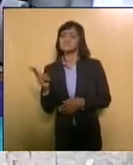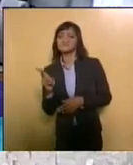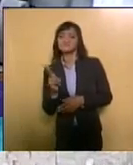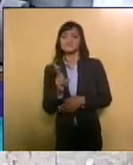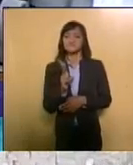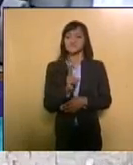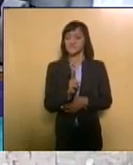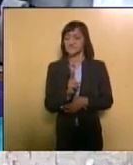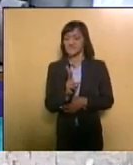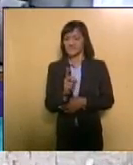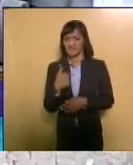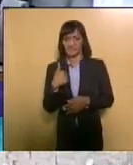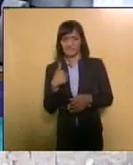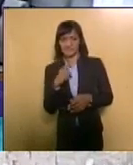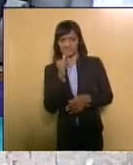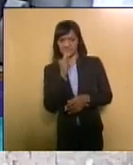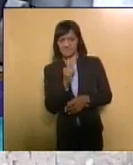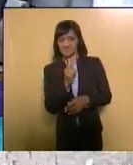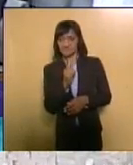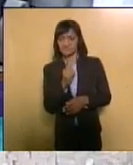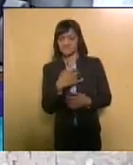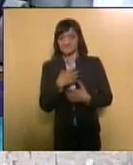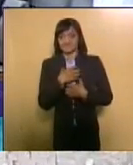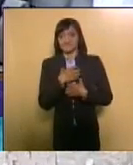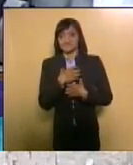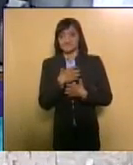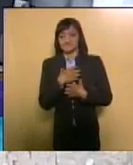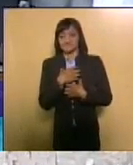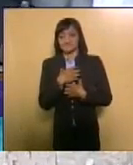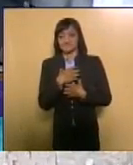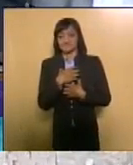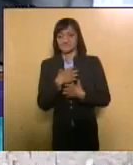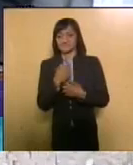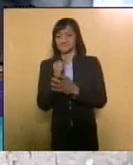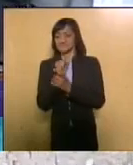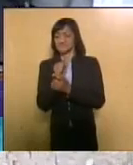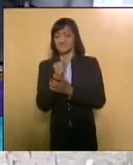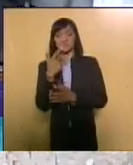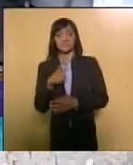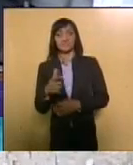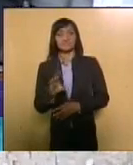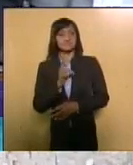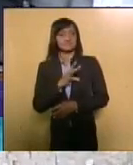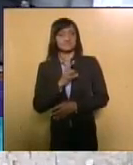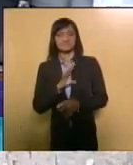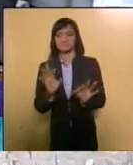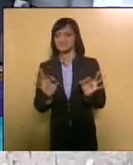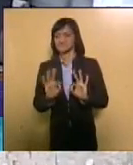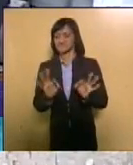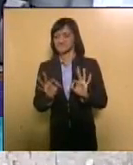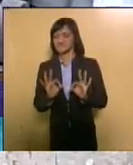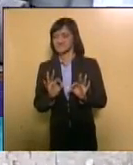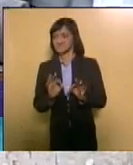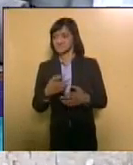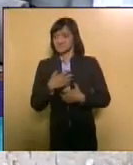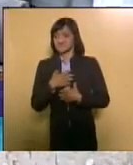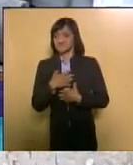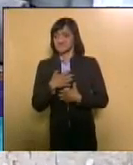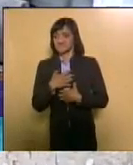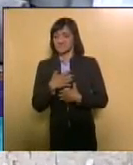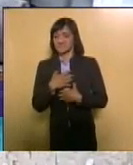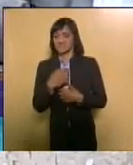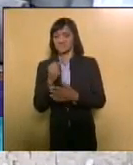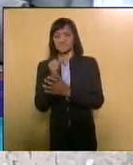andando eu disse então há uma sensação de segurança não há a sensação de medo há uma sensação de